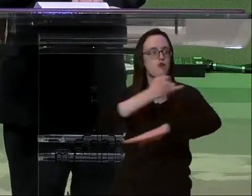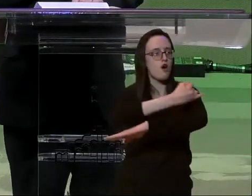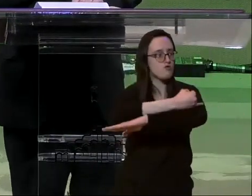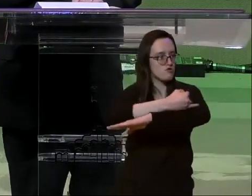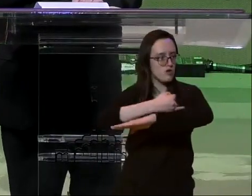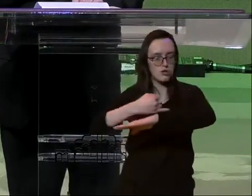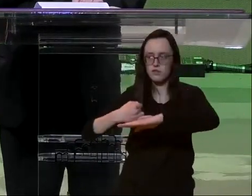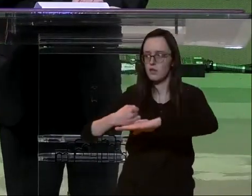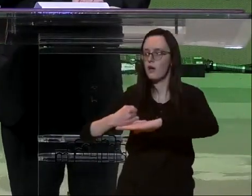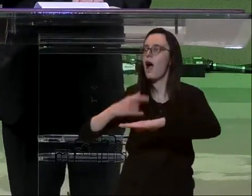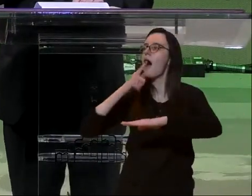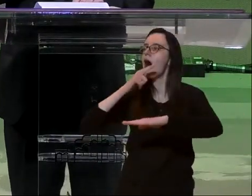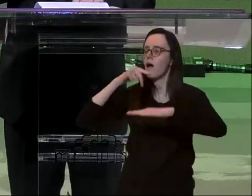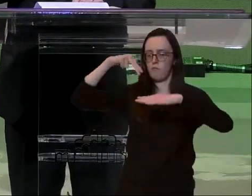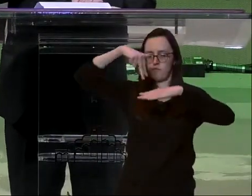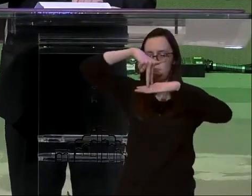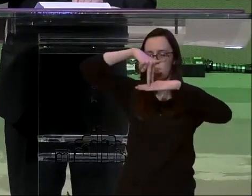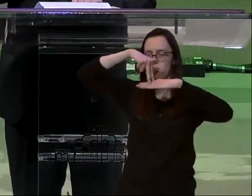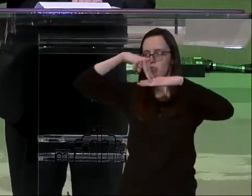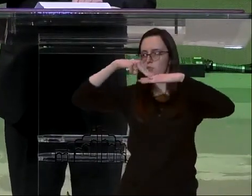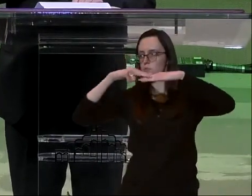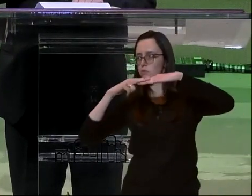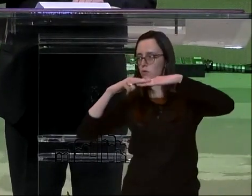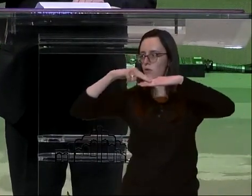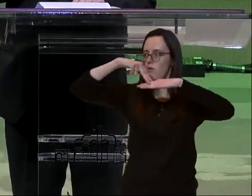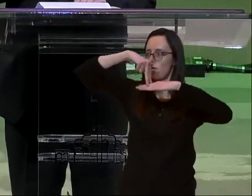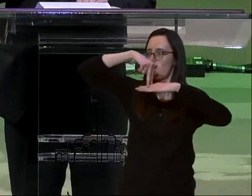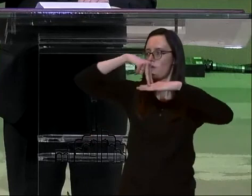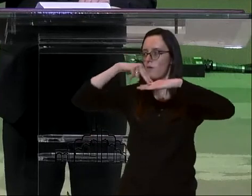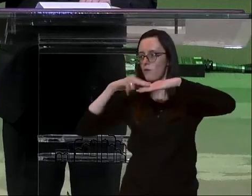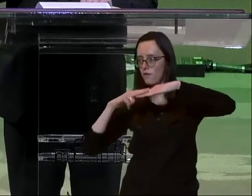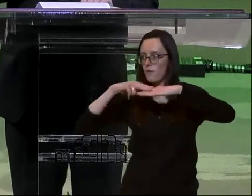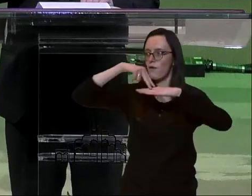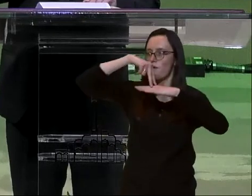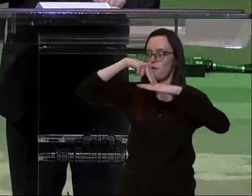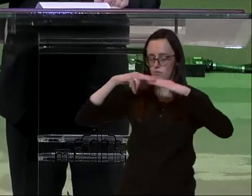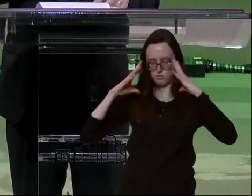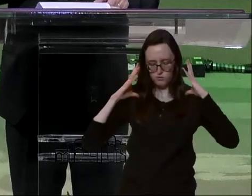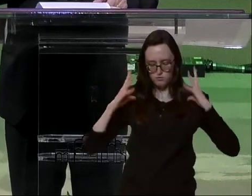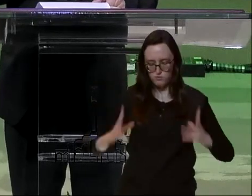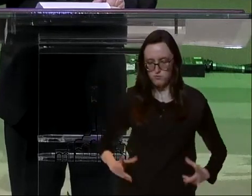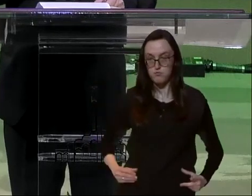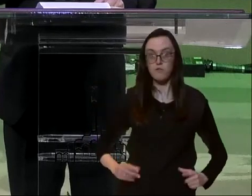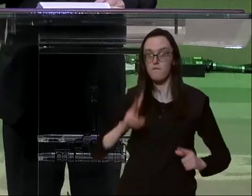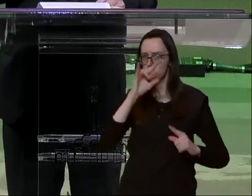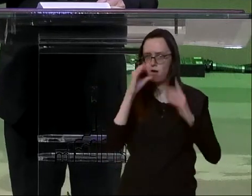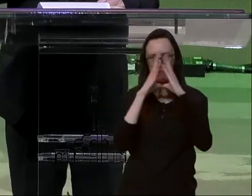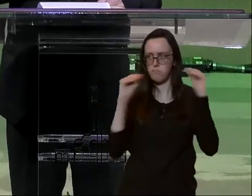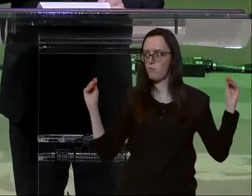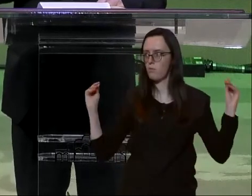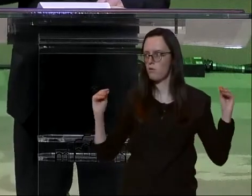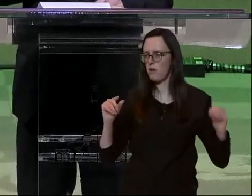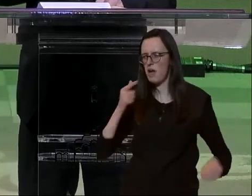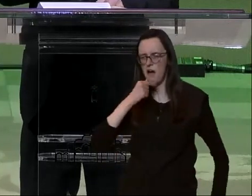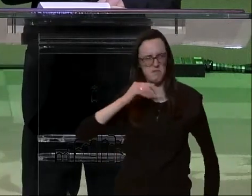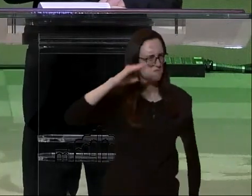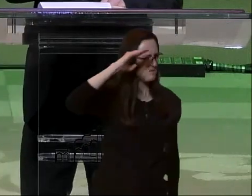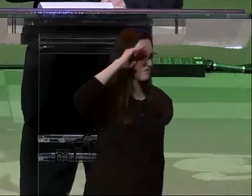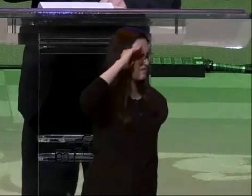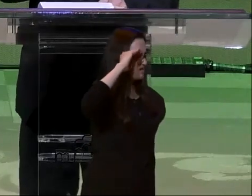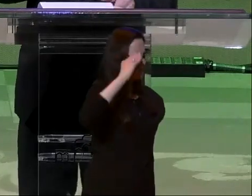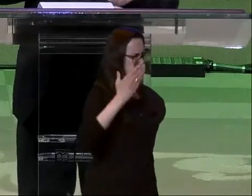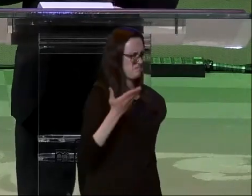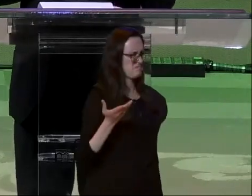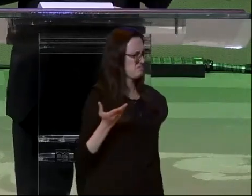a tua carne será restaurada e ficarás limpo. Naamã, porém, muito se indignou, e se